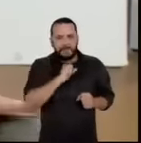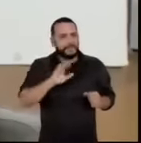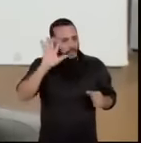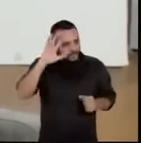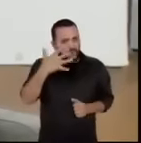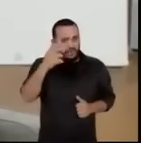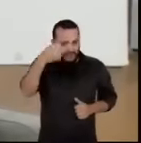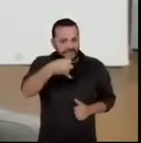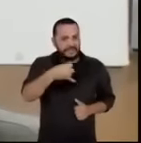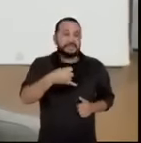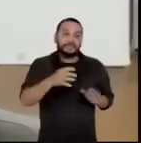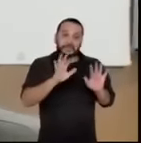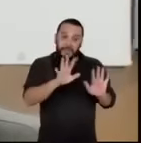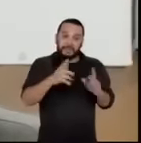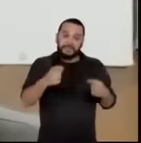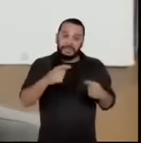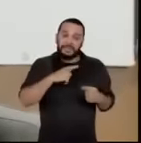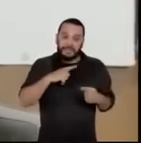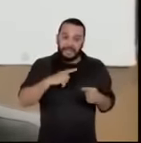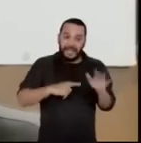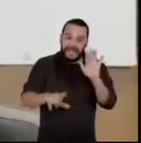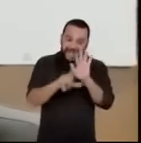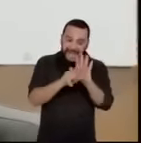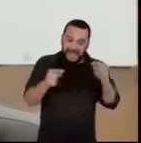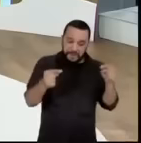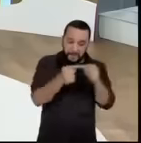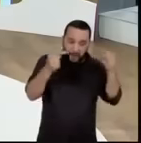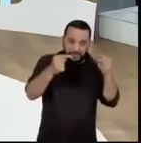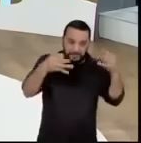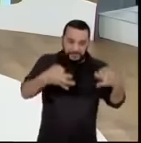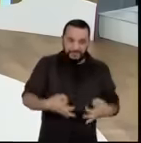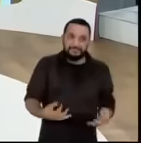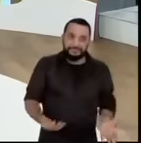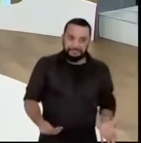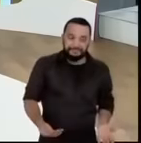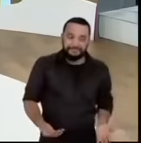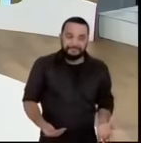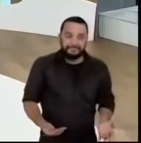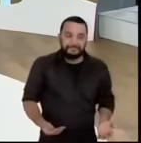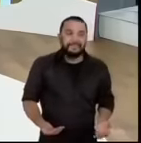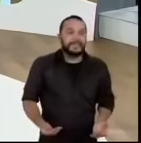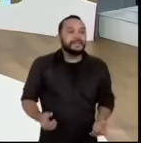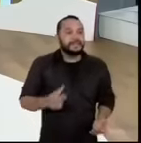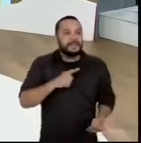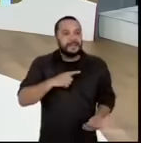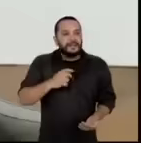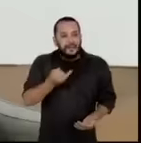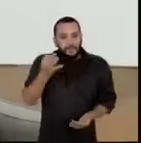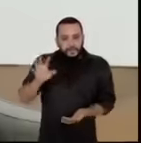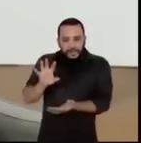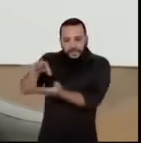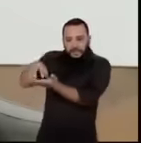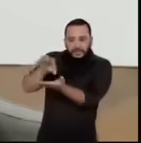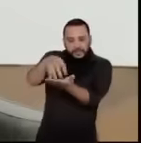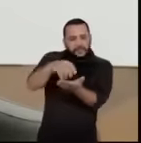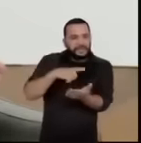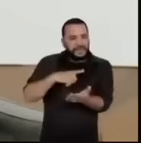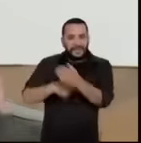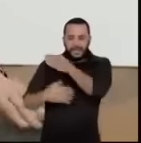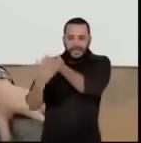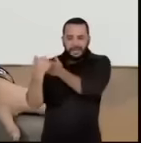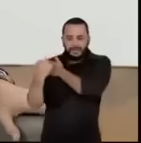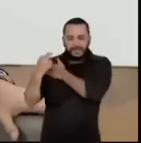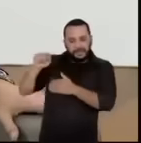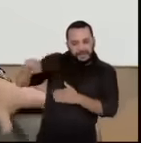fazer. Mas precisa ter fundamento, até porque com a questão dos entes federativos, cada um tem as suas competências